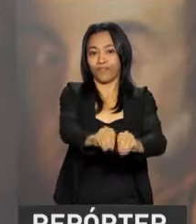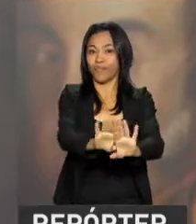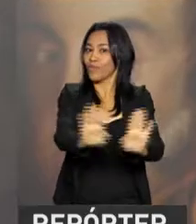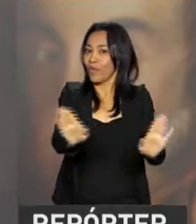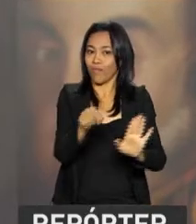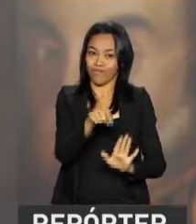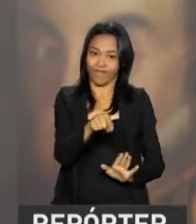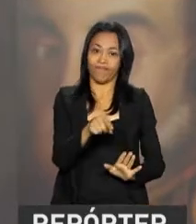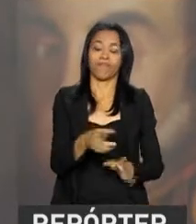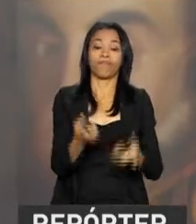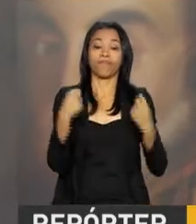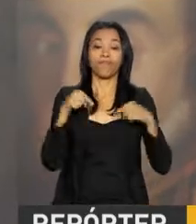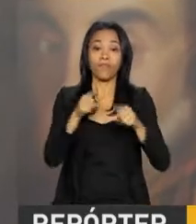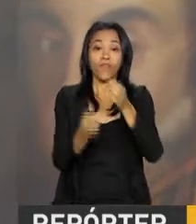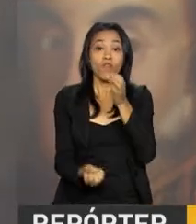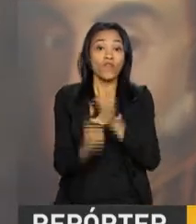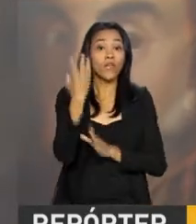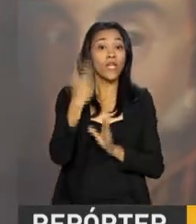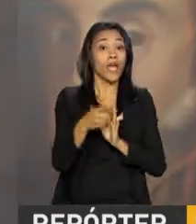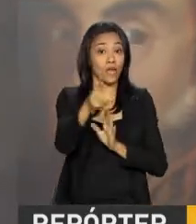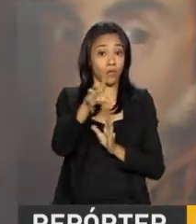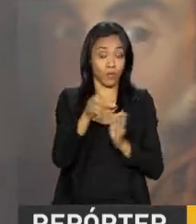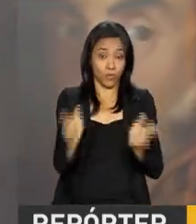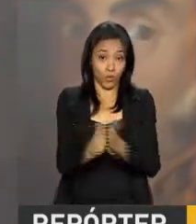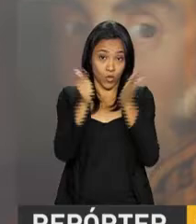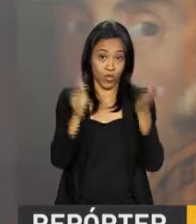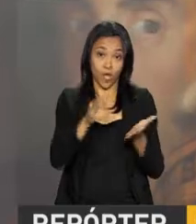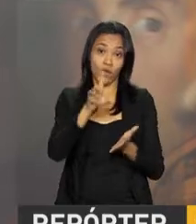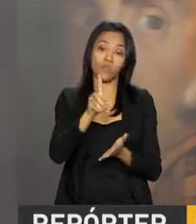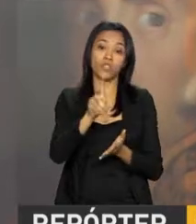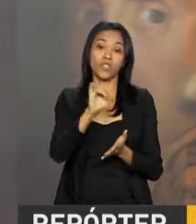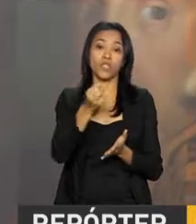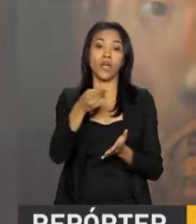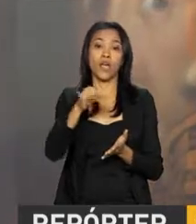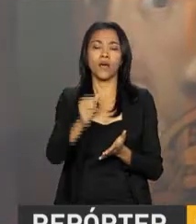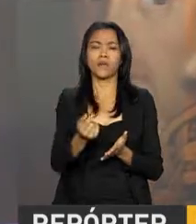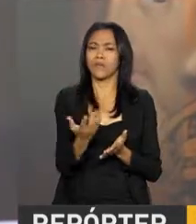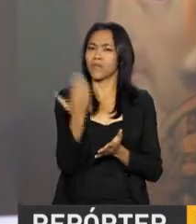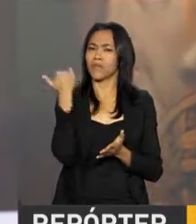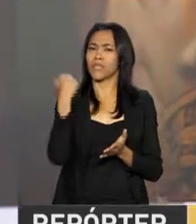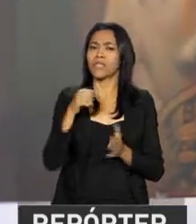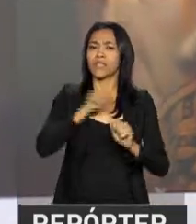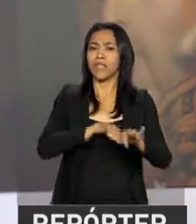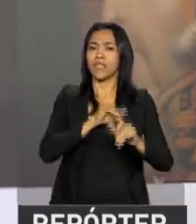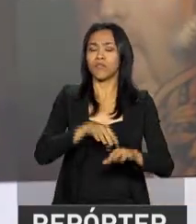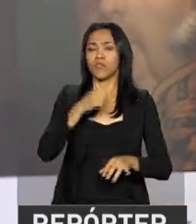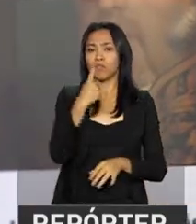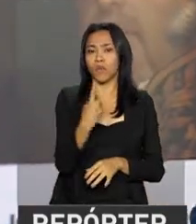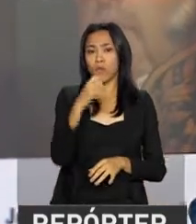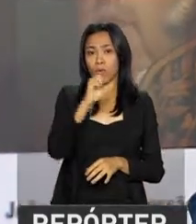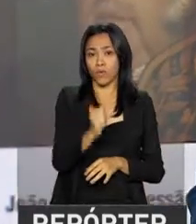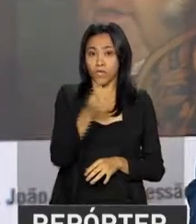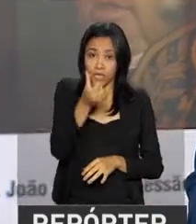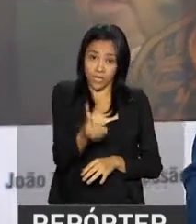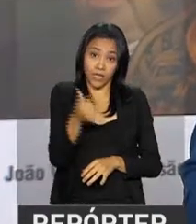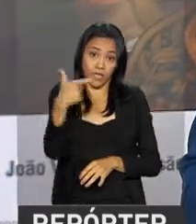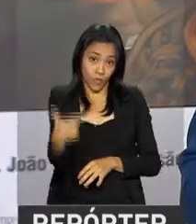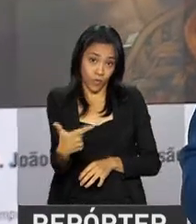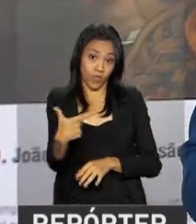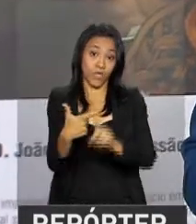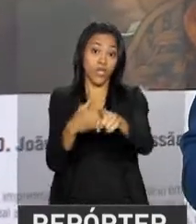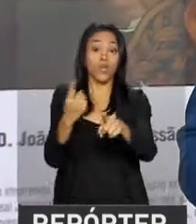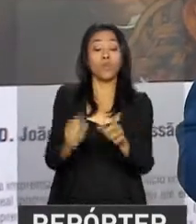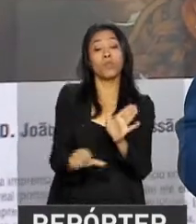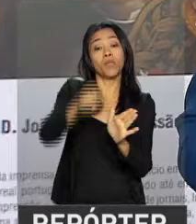diário oficial foi criado por lei imperial sancionada em setembro de 1862 e o primeiro número